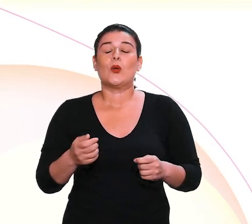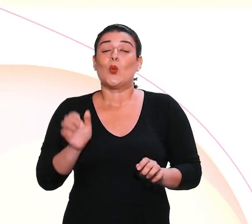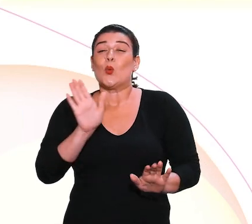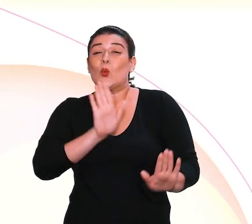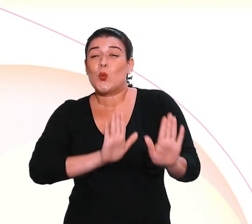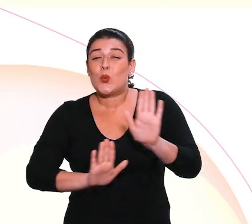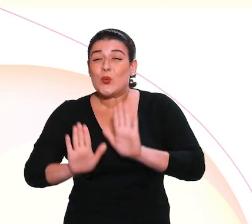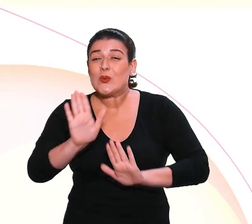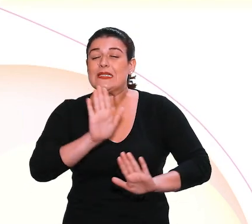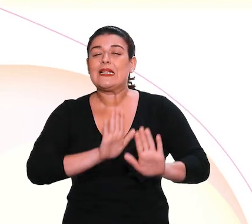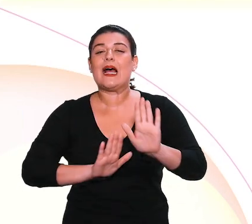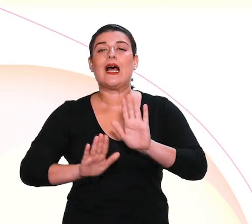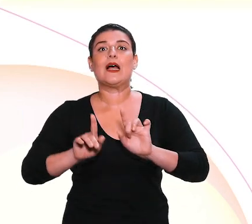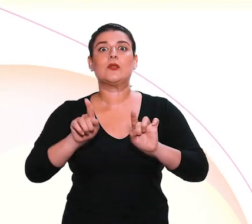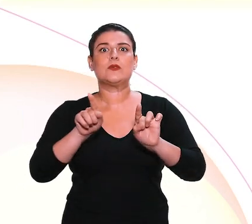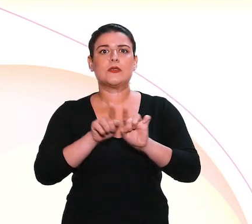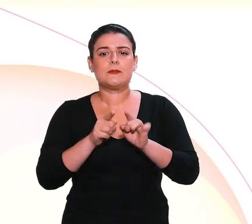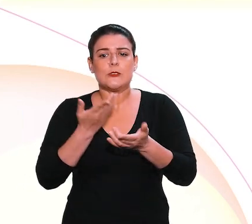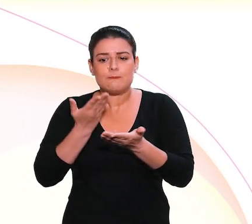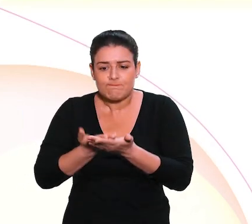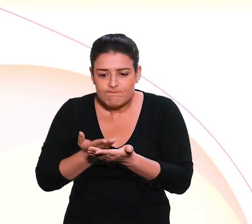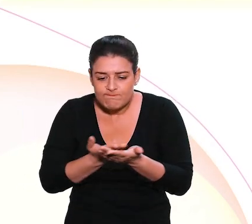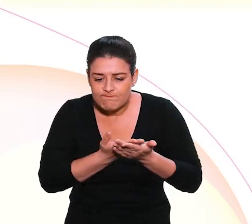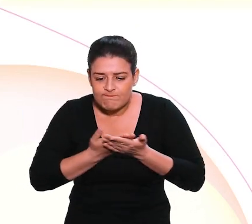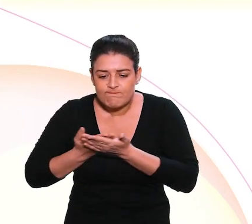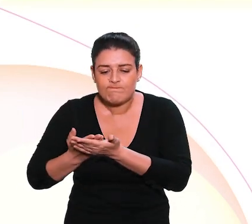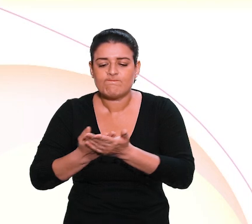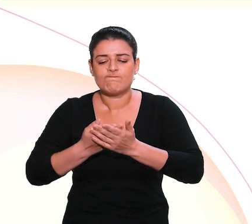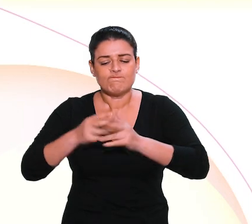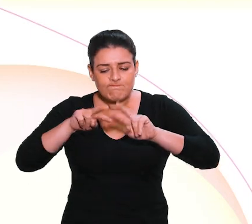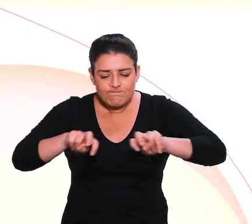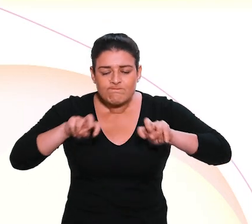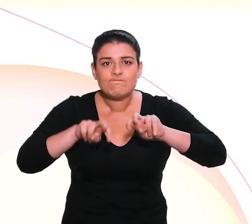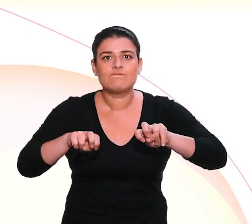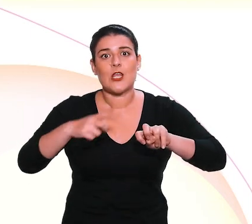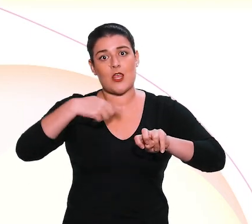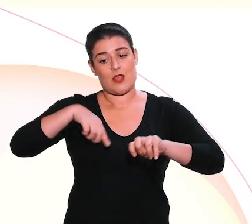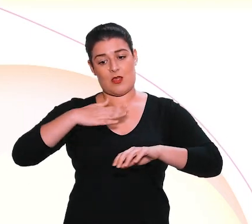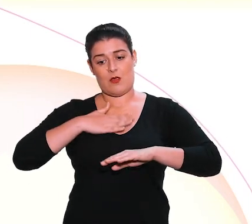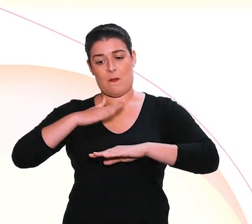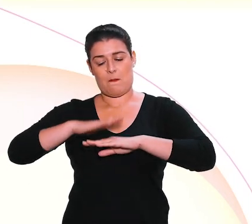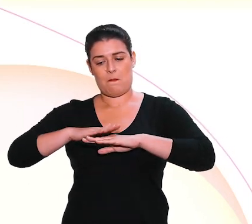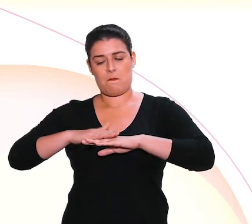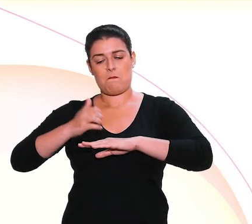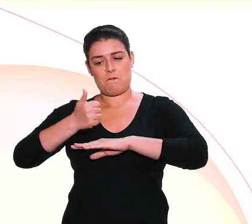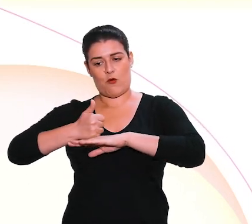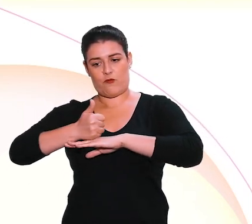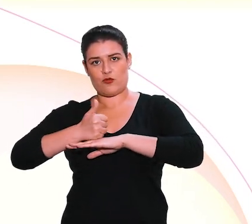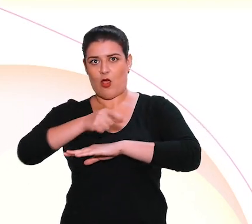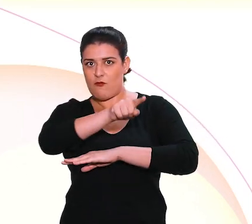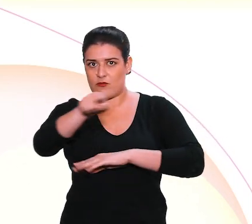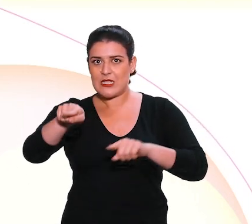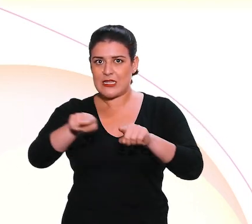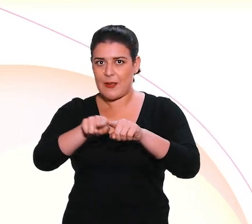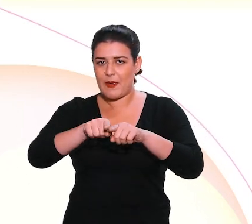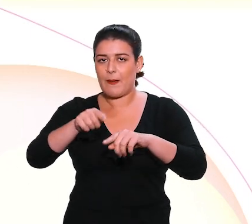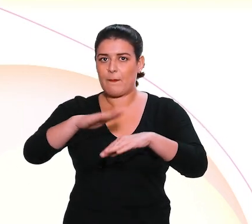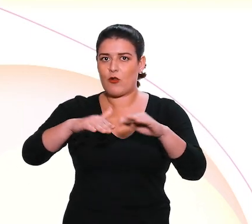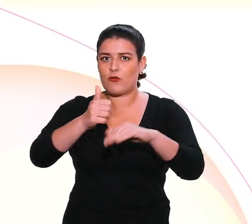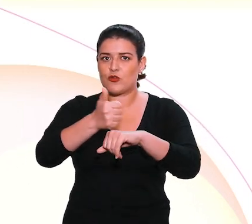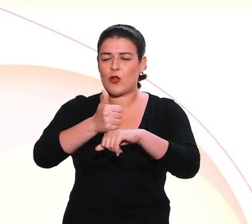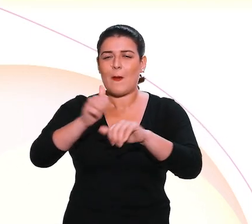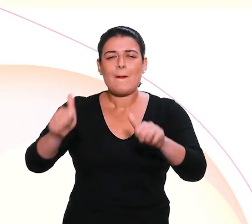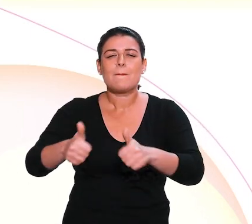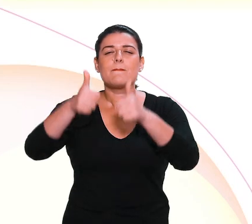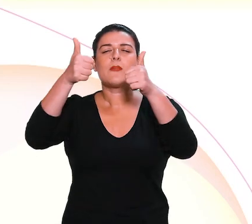cuidado e muito afinco de nós profissionais, né, vocês profissionais futuros, para que esses pacientes mereçam um